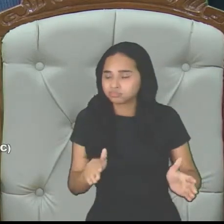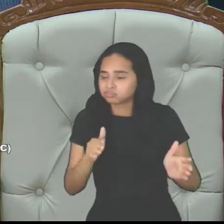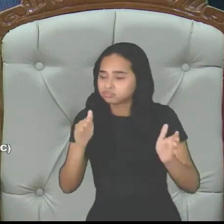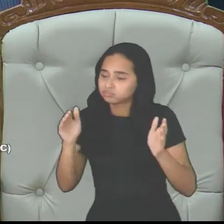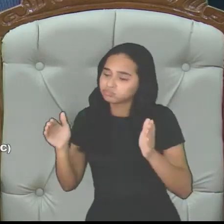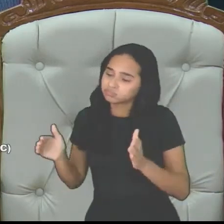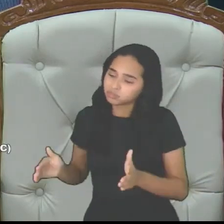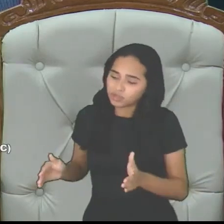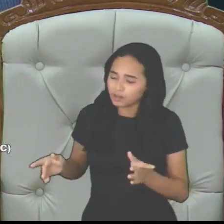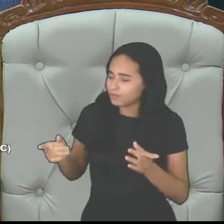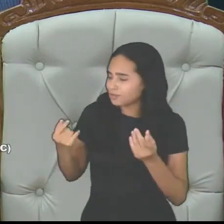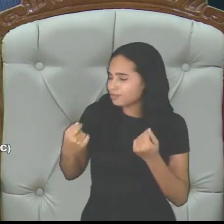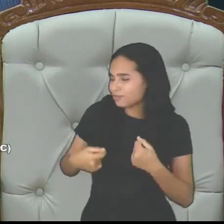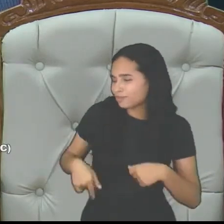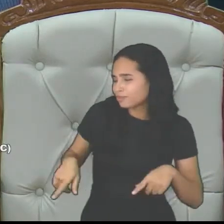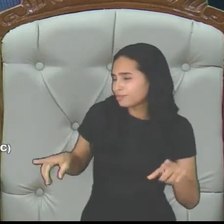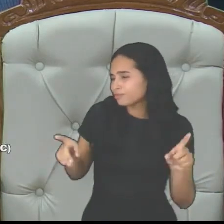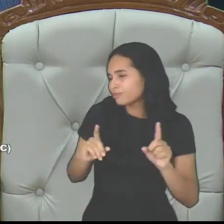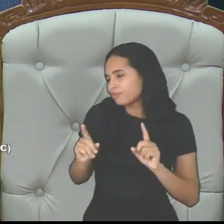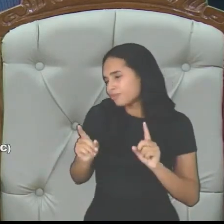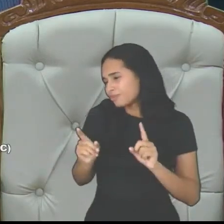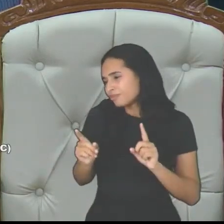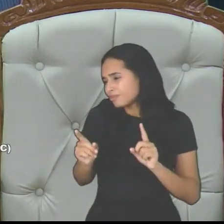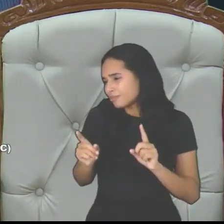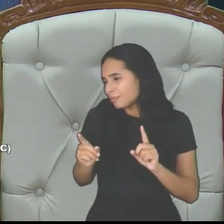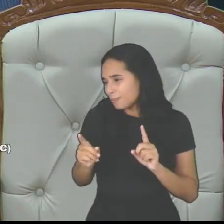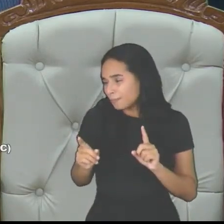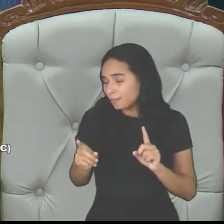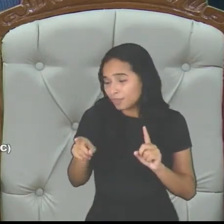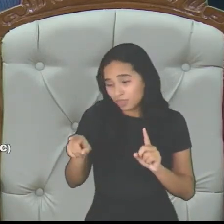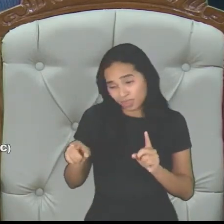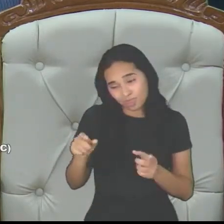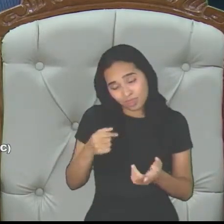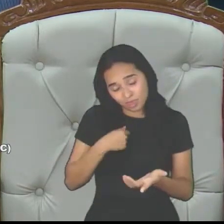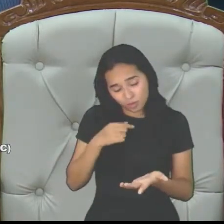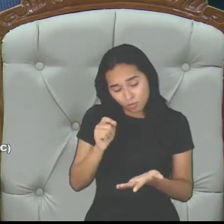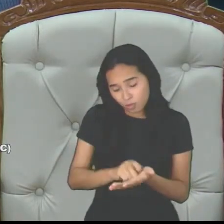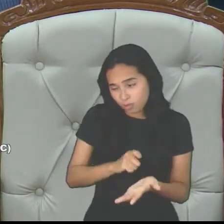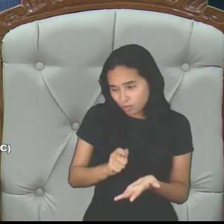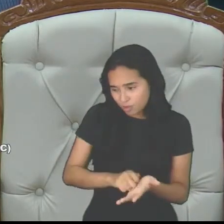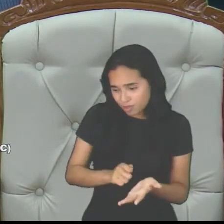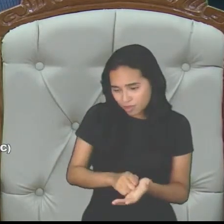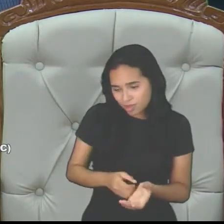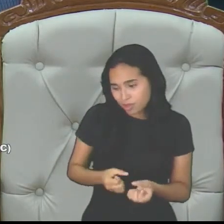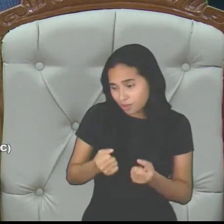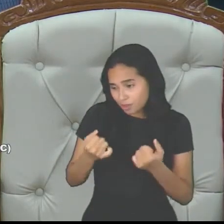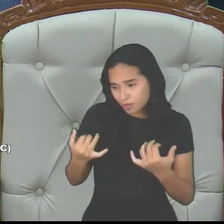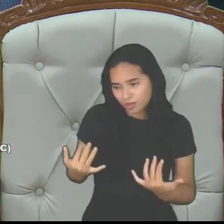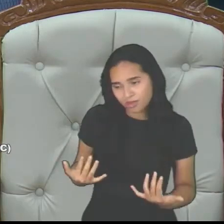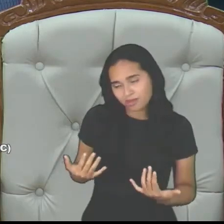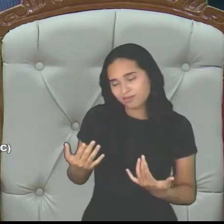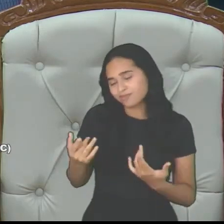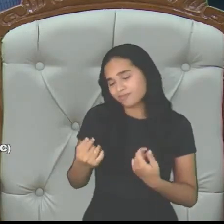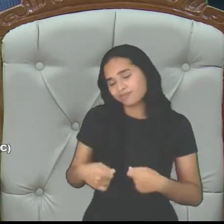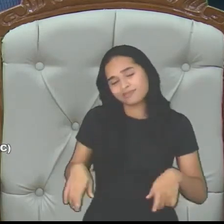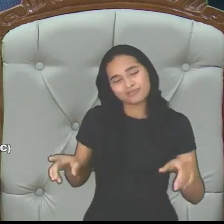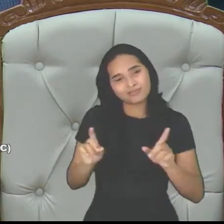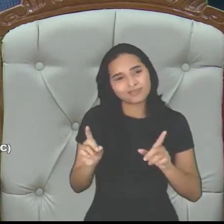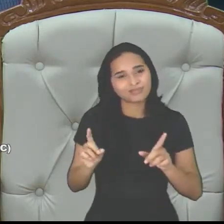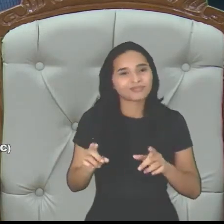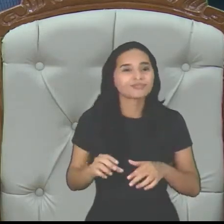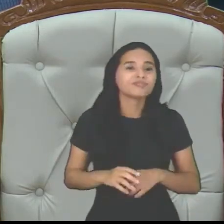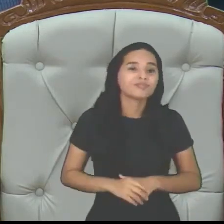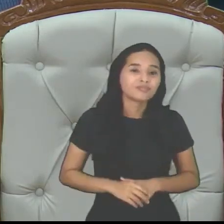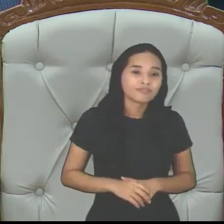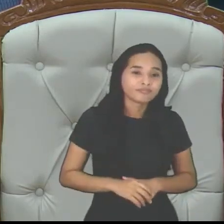não necessitais de que se vos escreva. Se os irmãos observarem, vão ver que